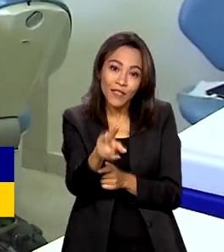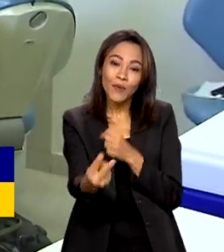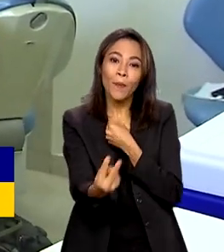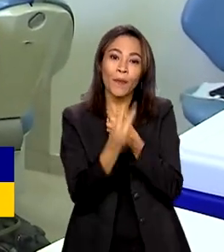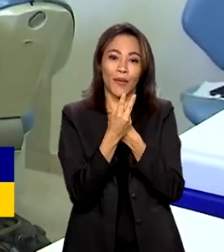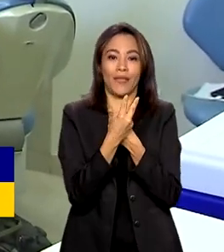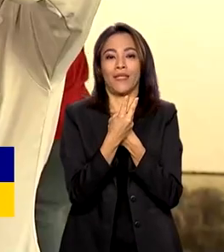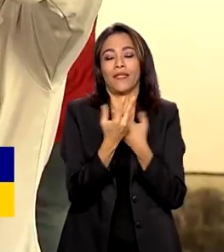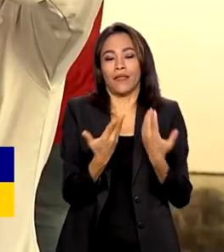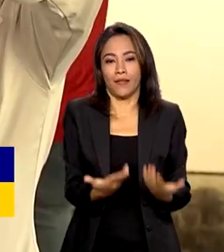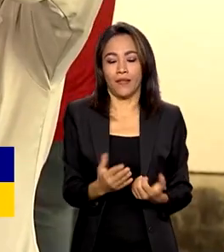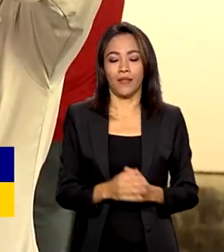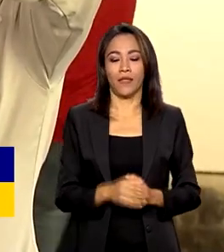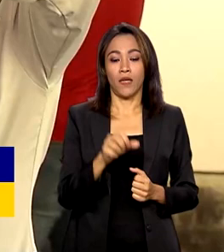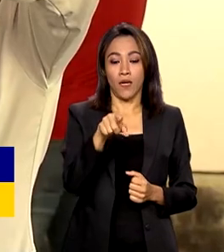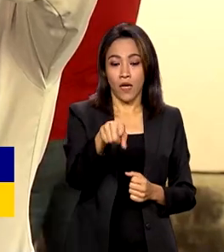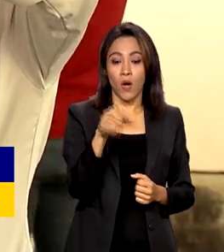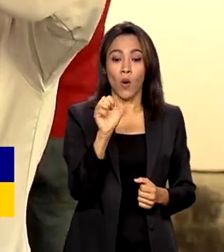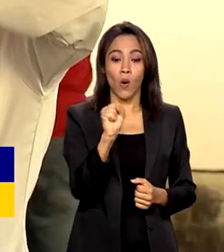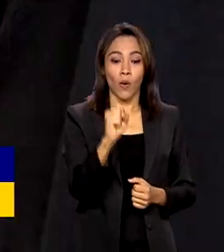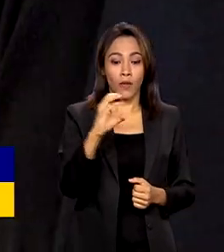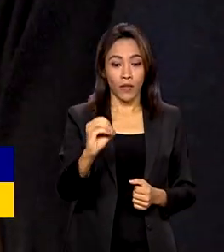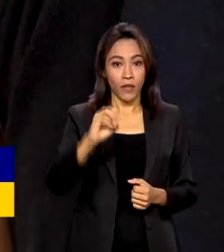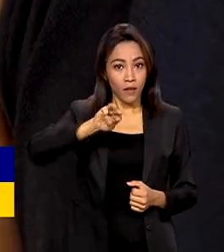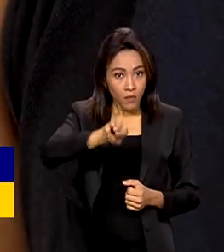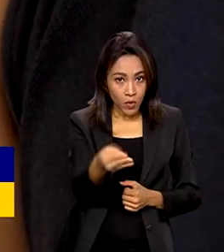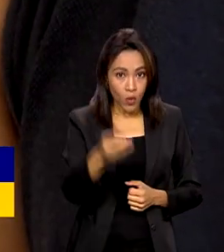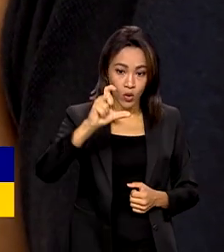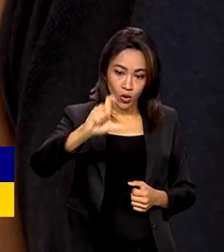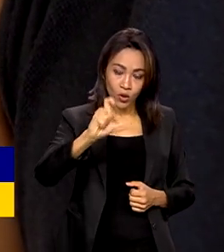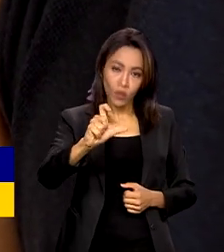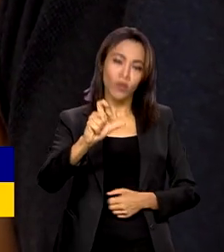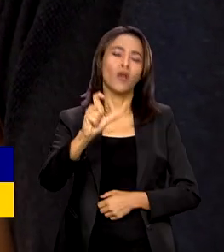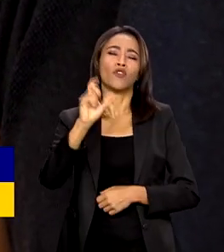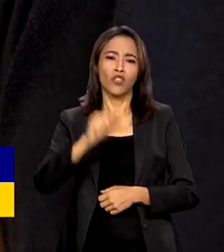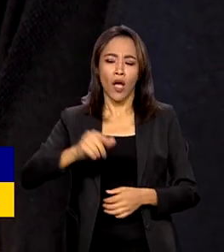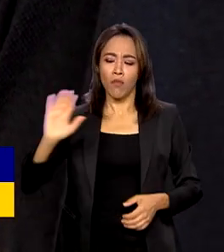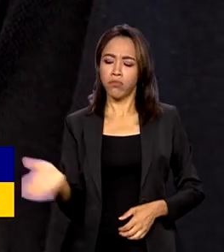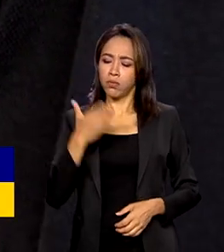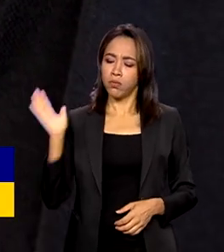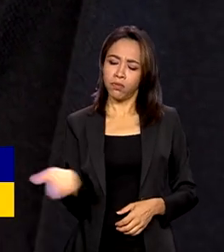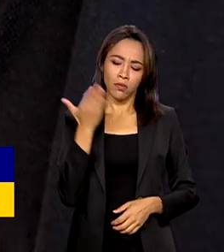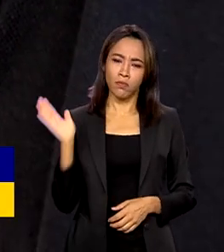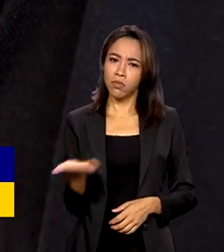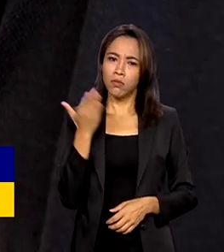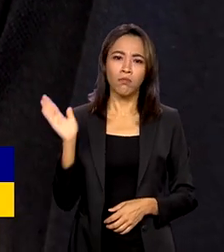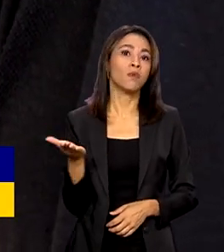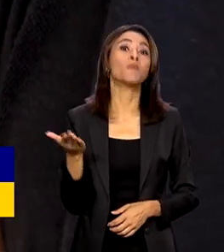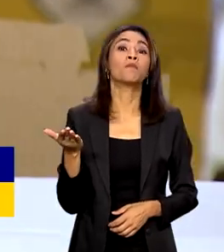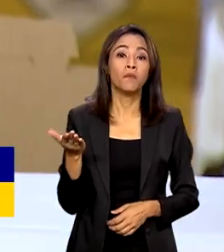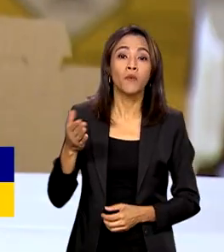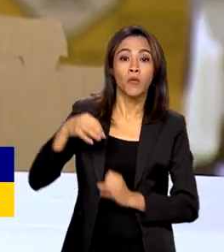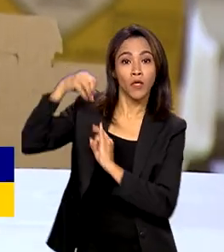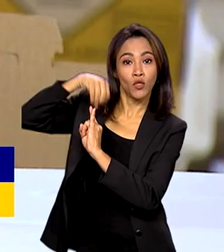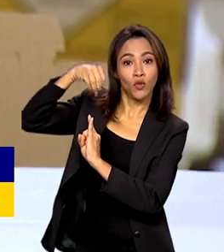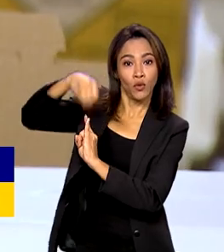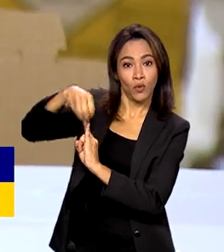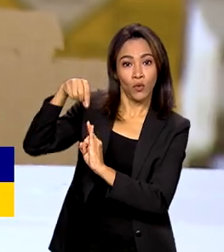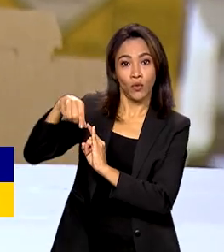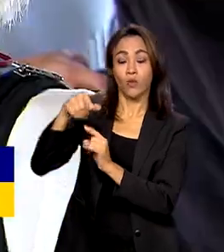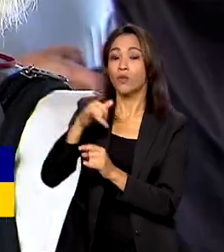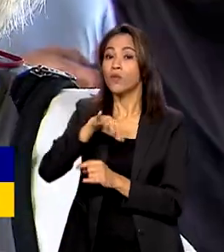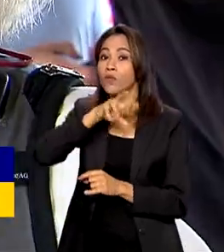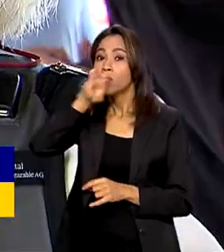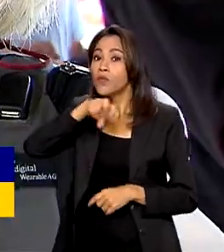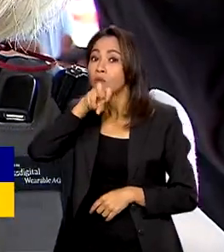gripe influenza. 80 milhões de doses foram produzidas pelo Instituto Butantan e distribuídas para todo o